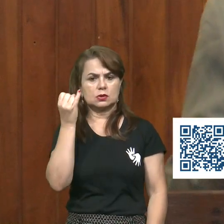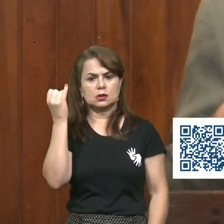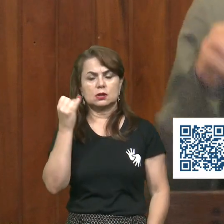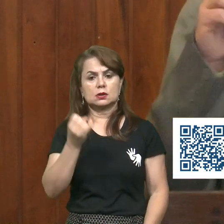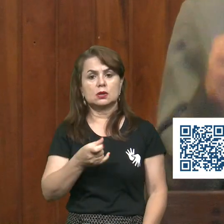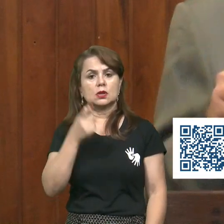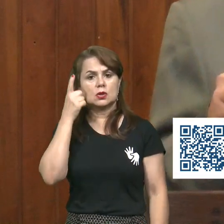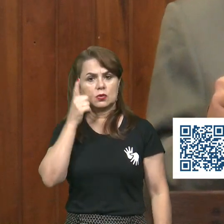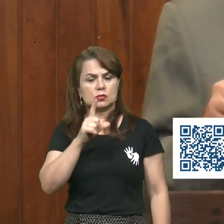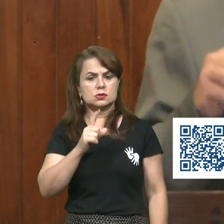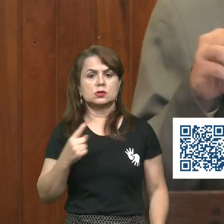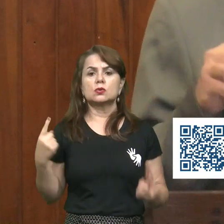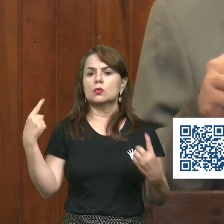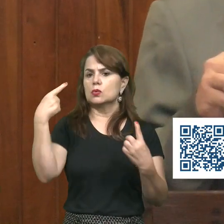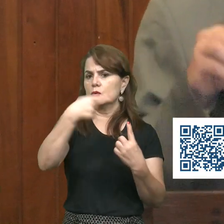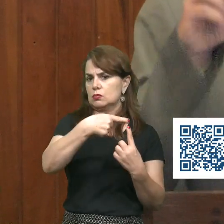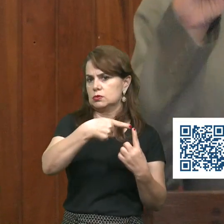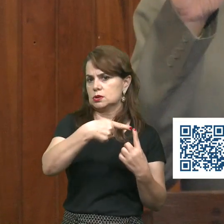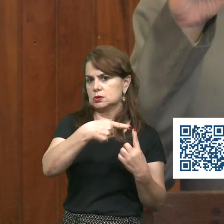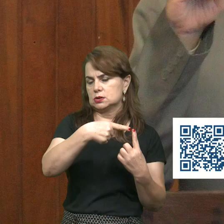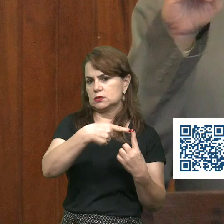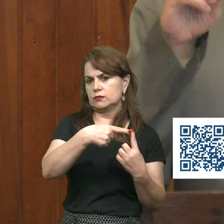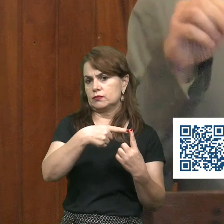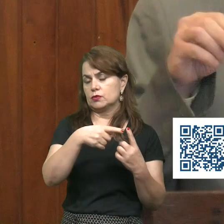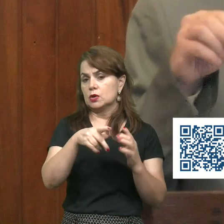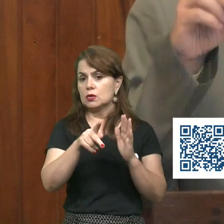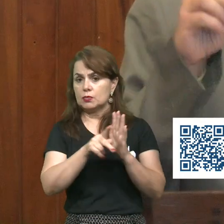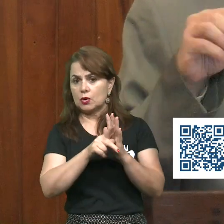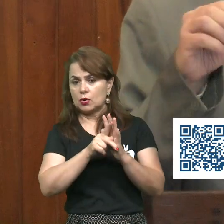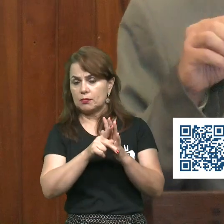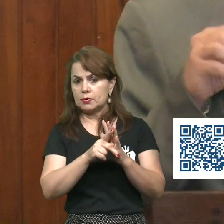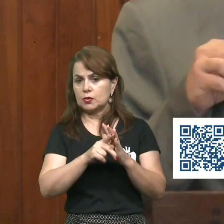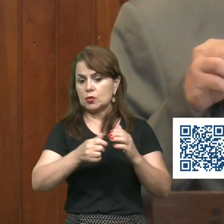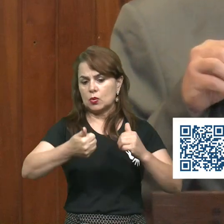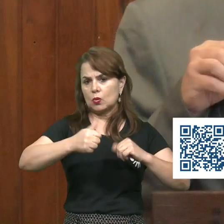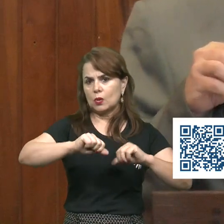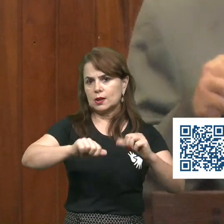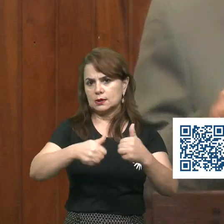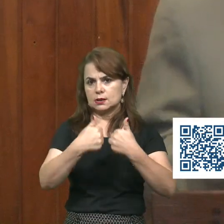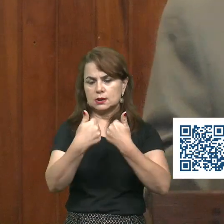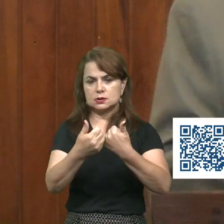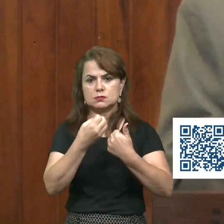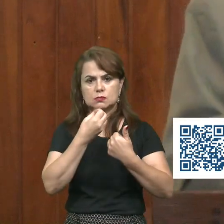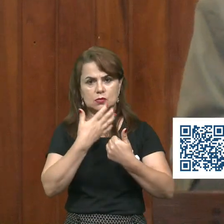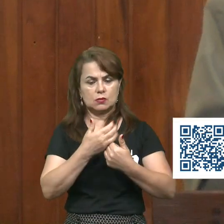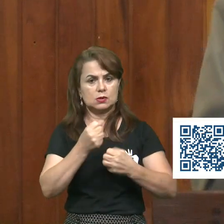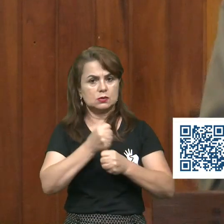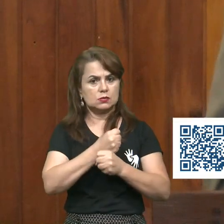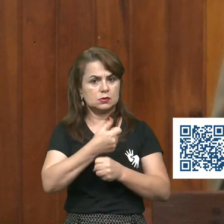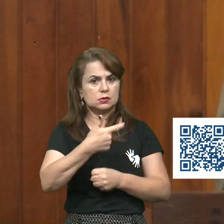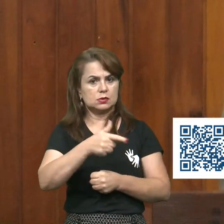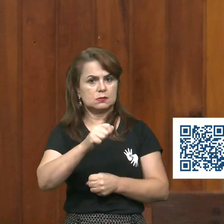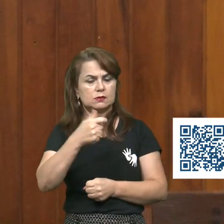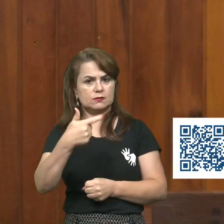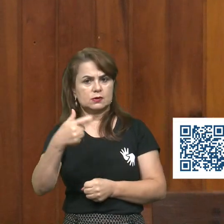atingir suas metas de elevação de qualidade de 2022.